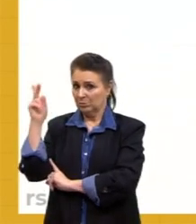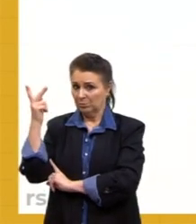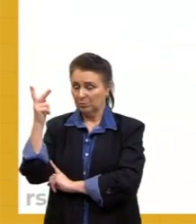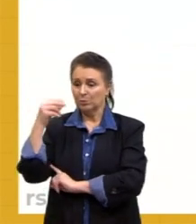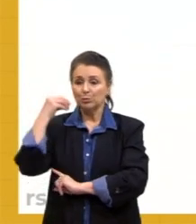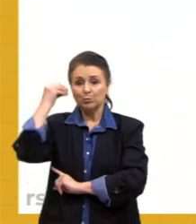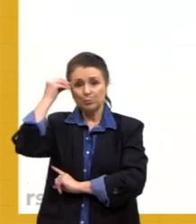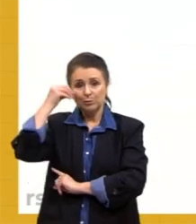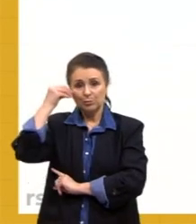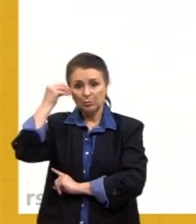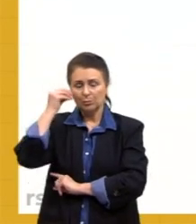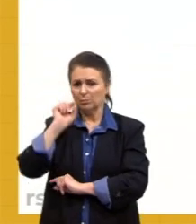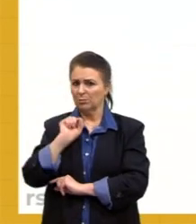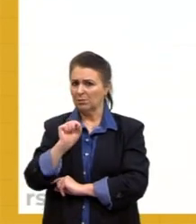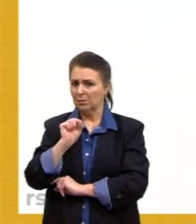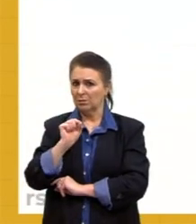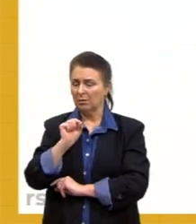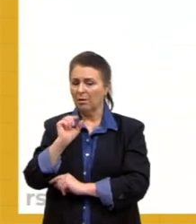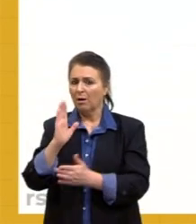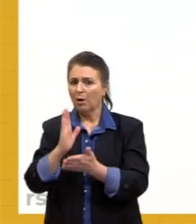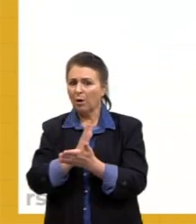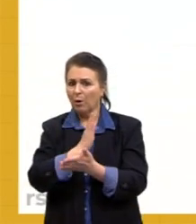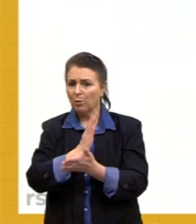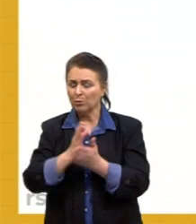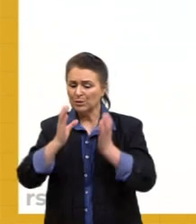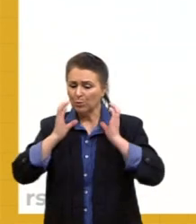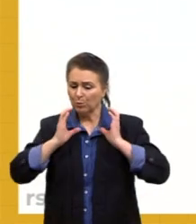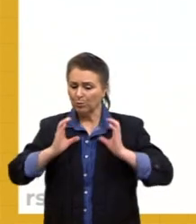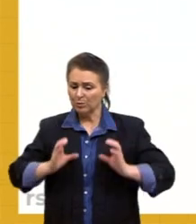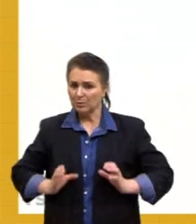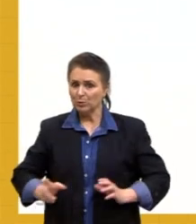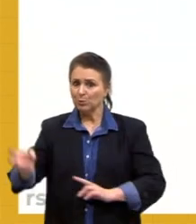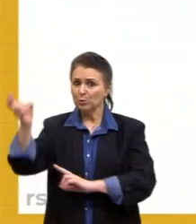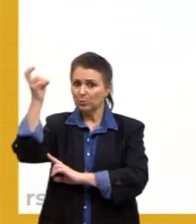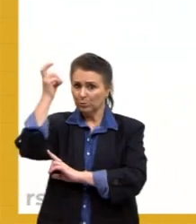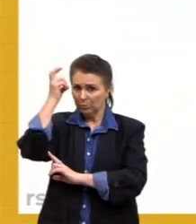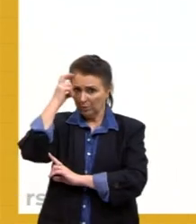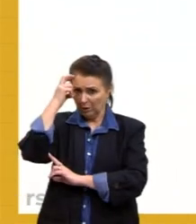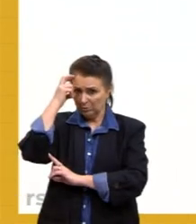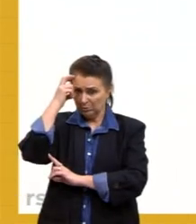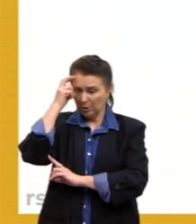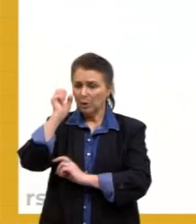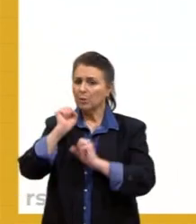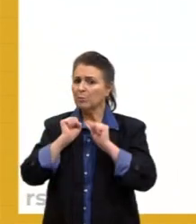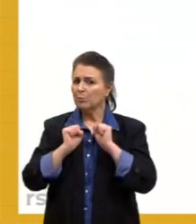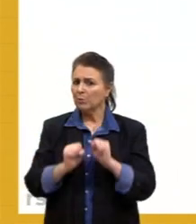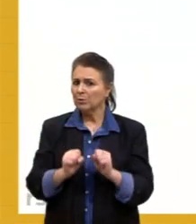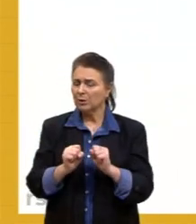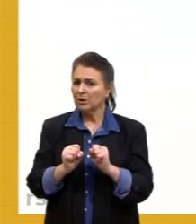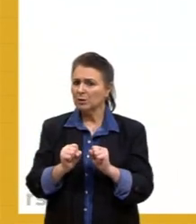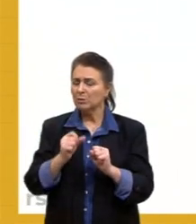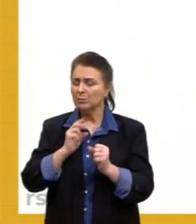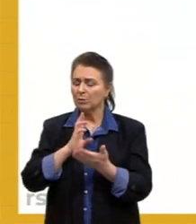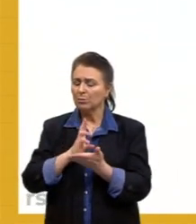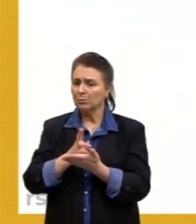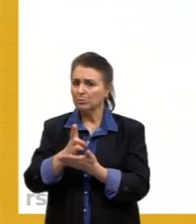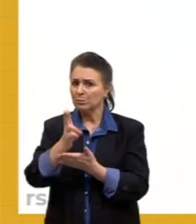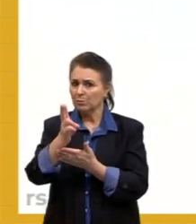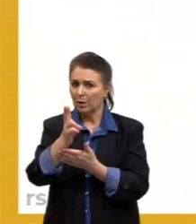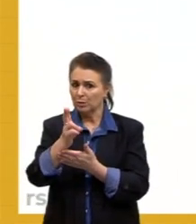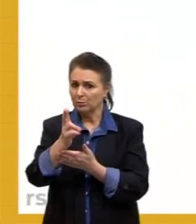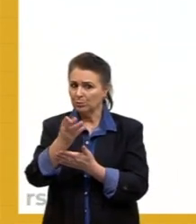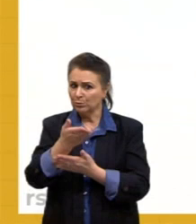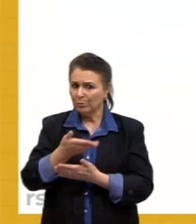psicólogos era se alguns desses comportamentos culturais não poderiam ter se perpetuado entre